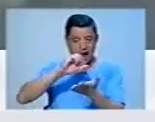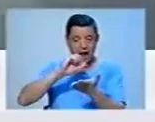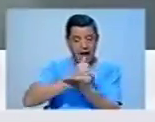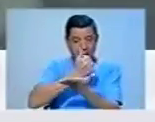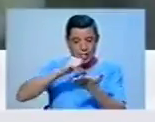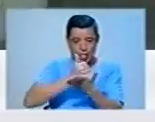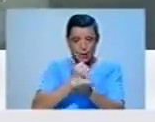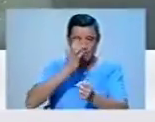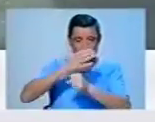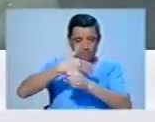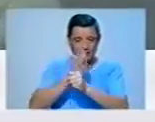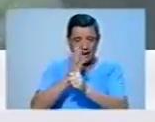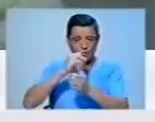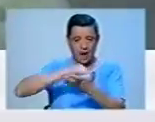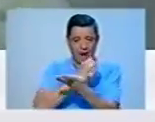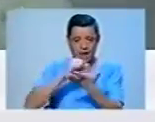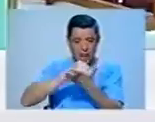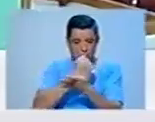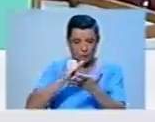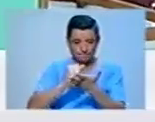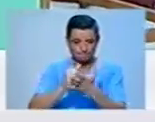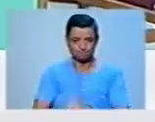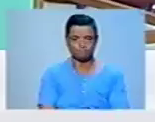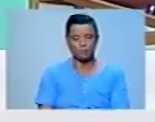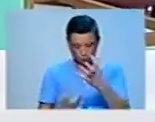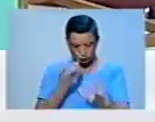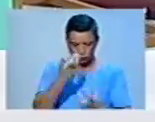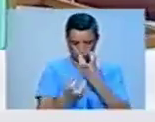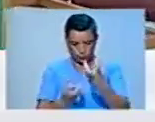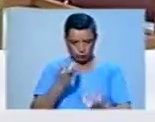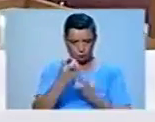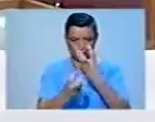picado, vamos deixar também que o alho cozinhe